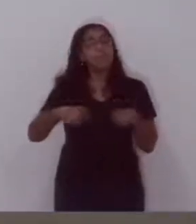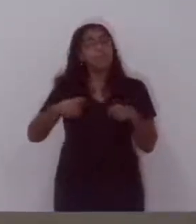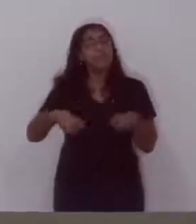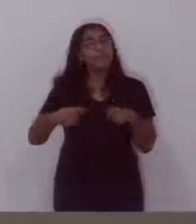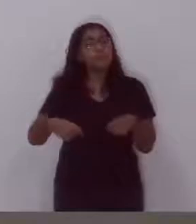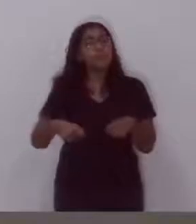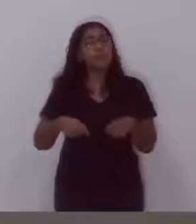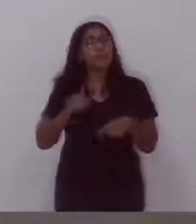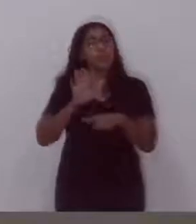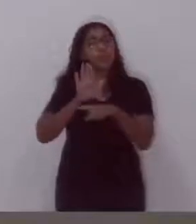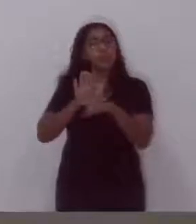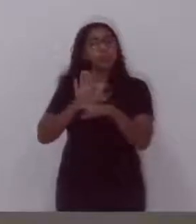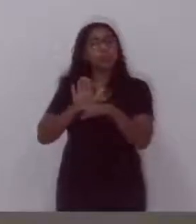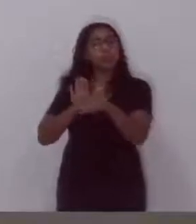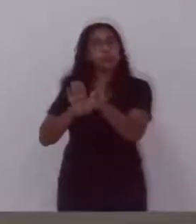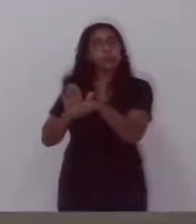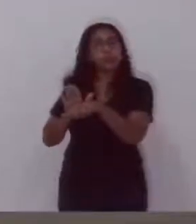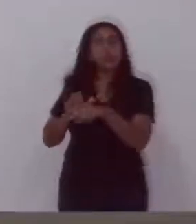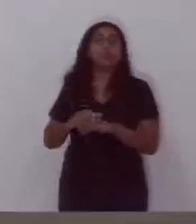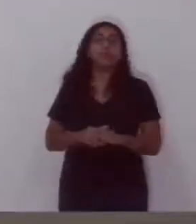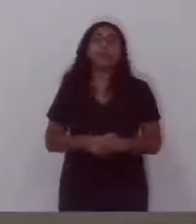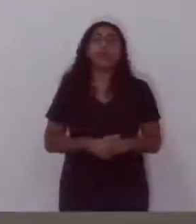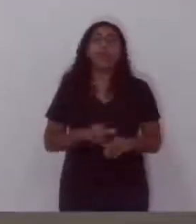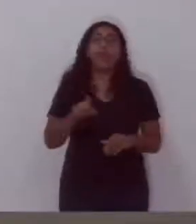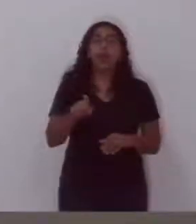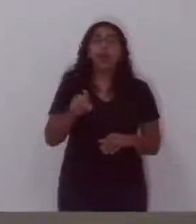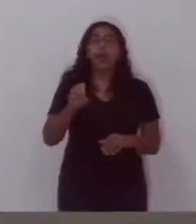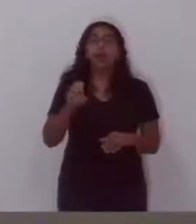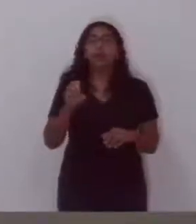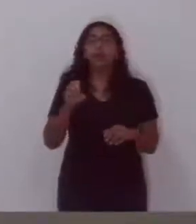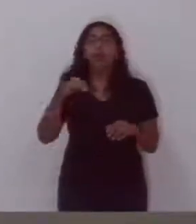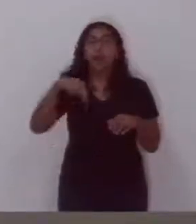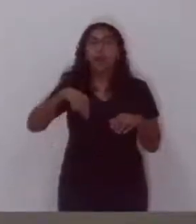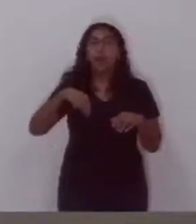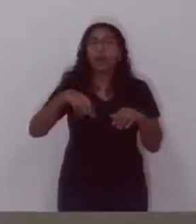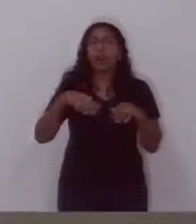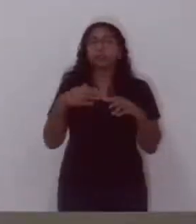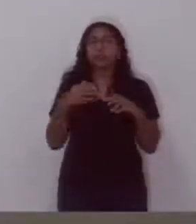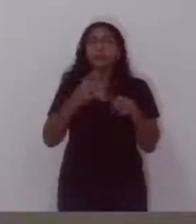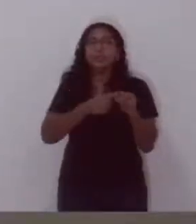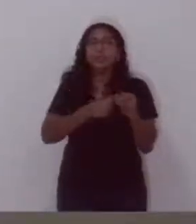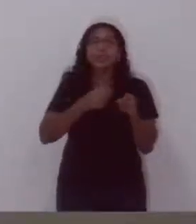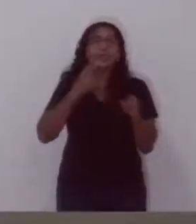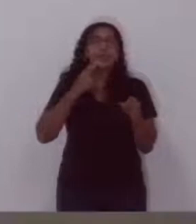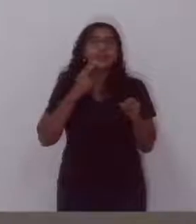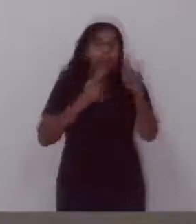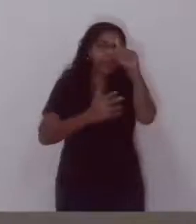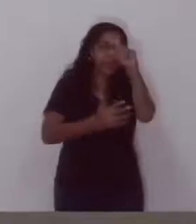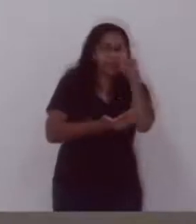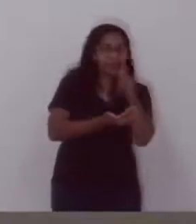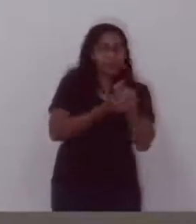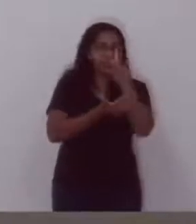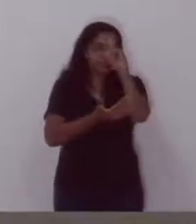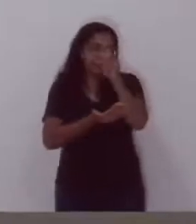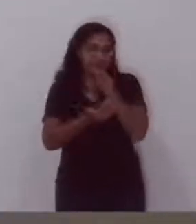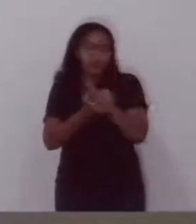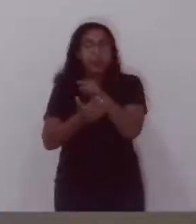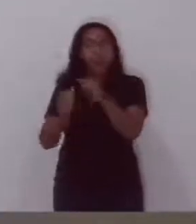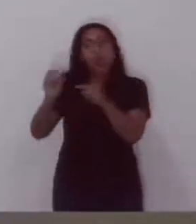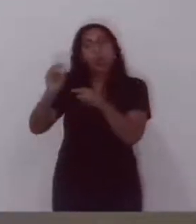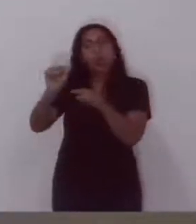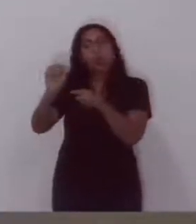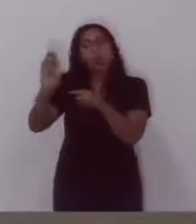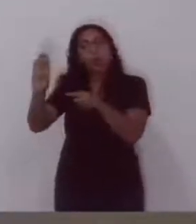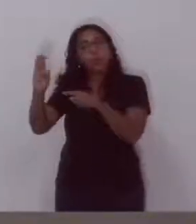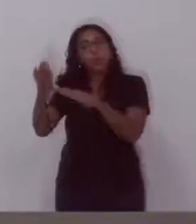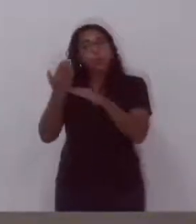e precisamos ter o apoio em todas as decisões aqui na nossa cidade. Mas também faz a defesa da